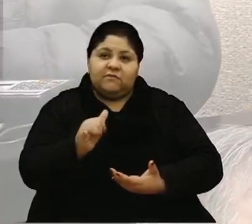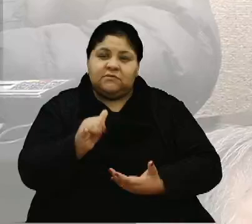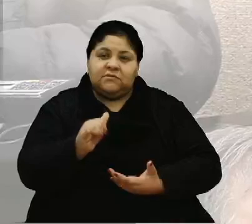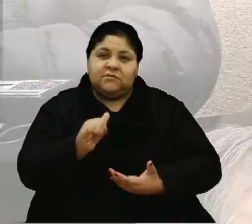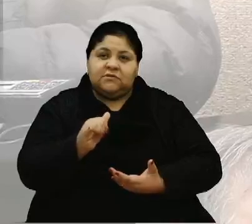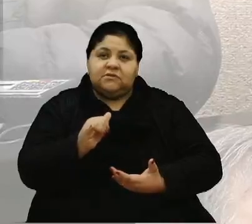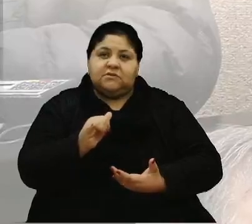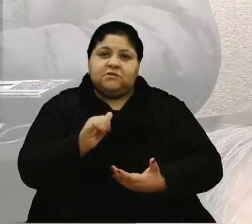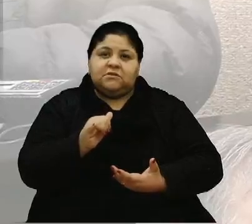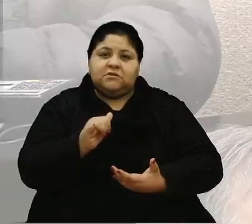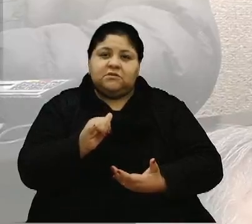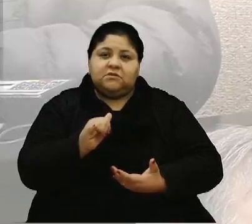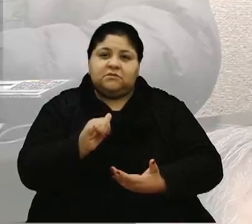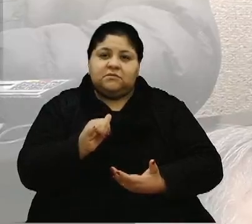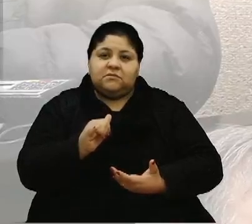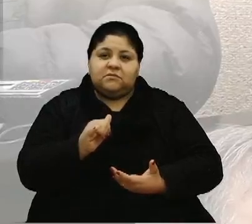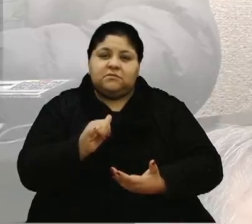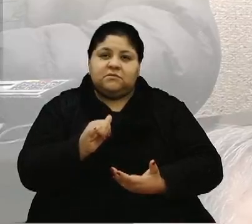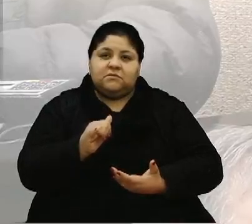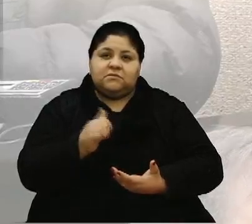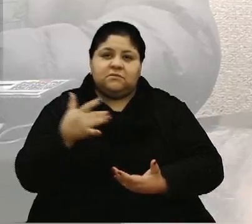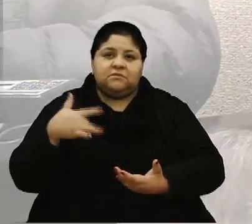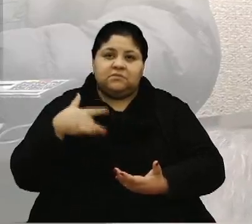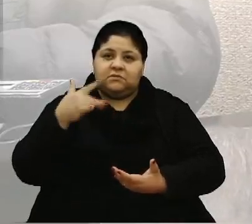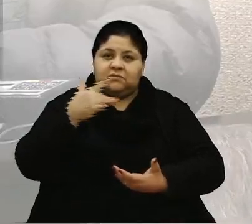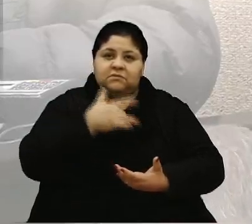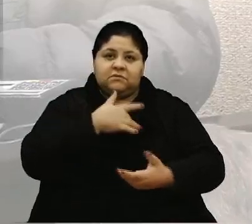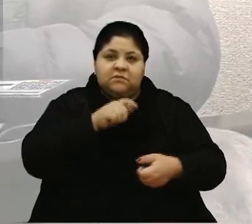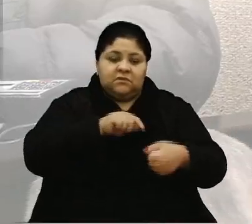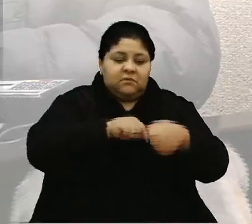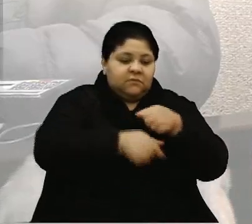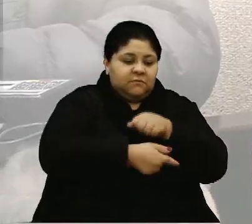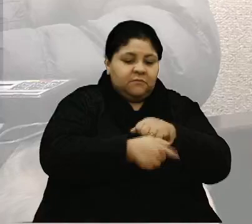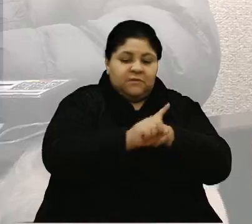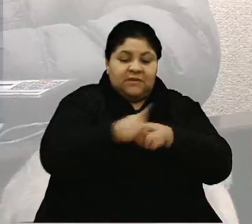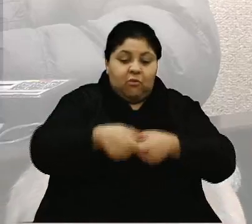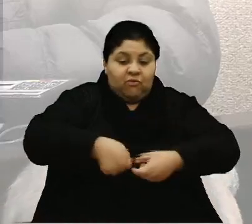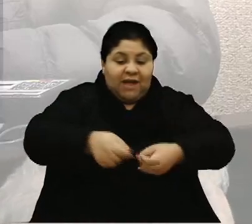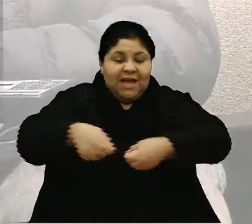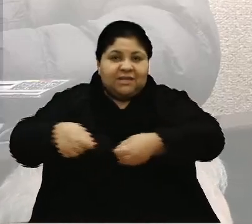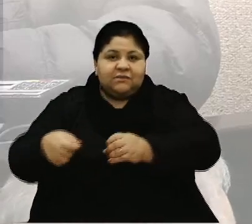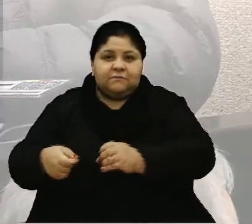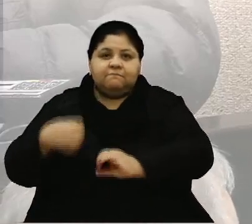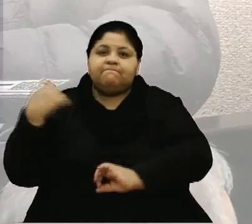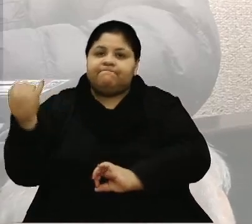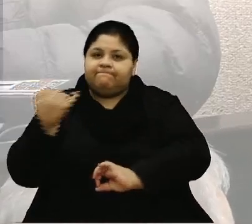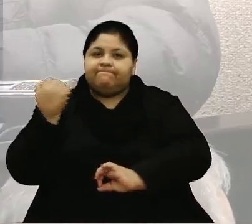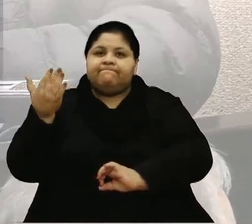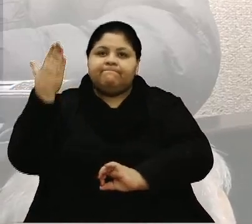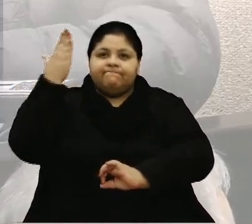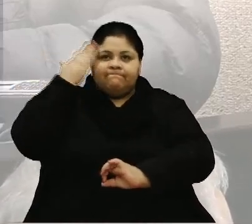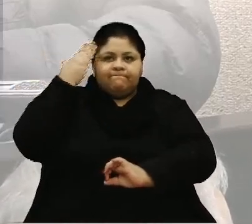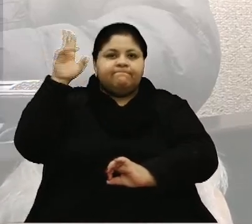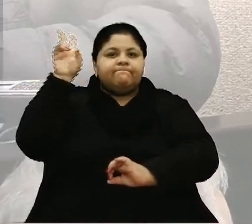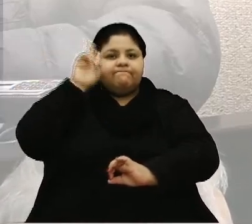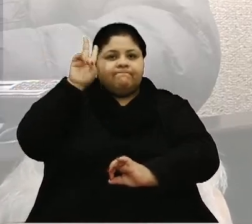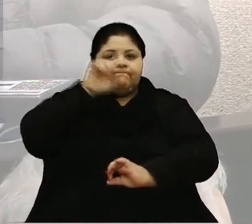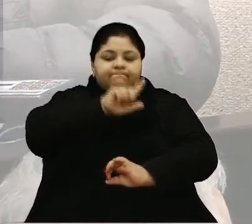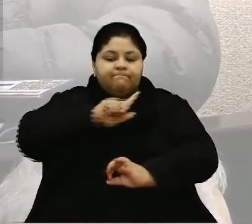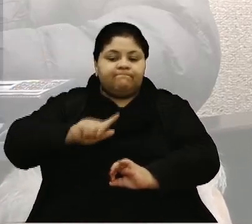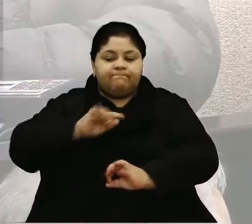Rose comenta sobre que saúde é investimento e não gasto, é importante salientar e lembrar isso também ao governo